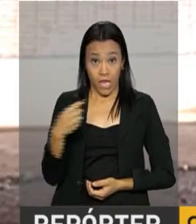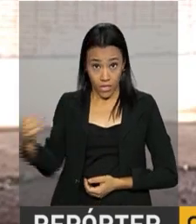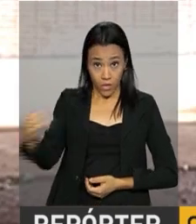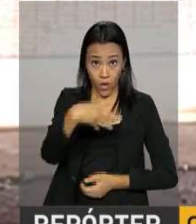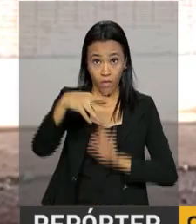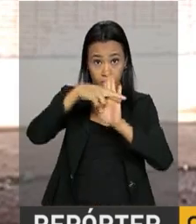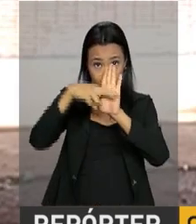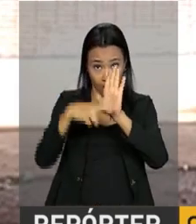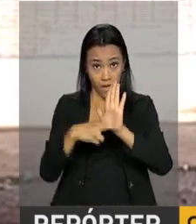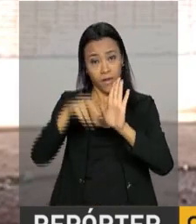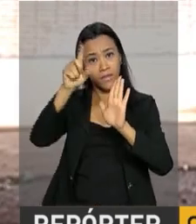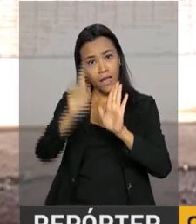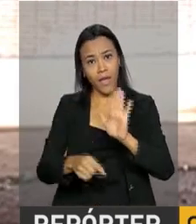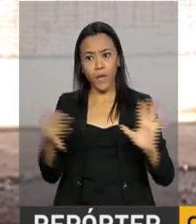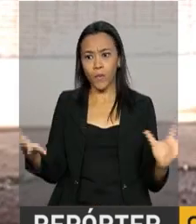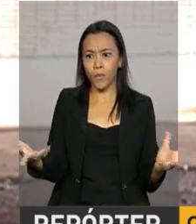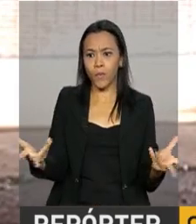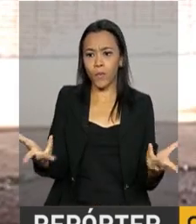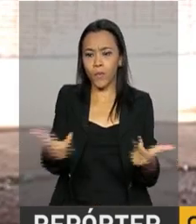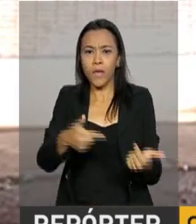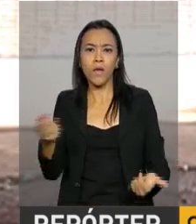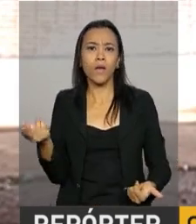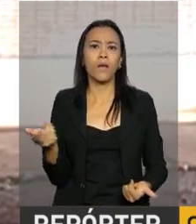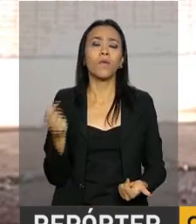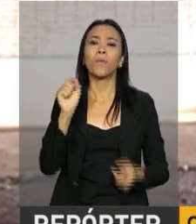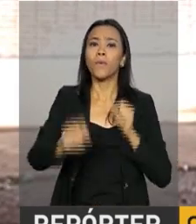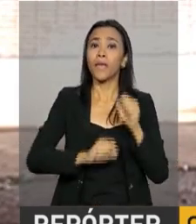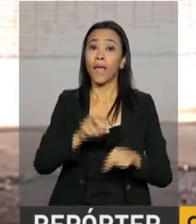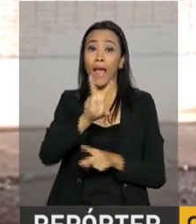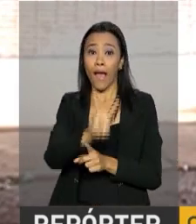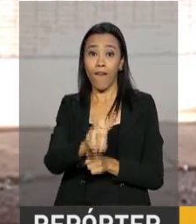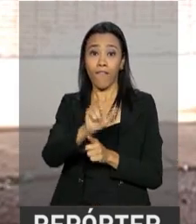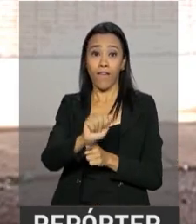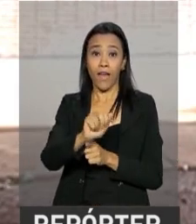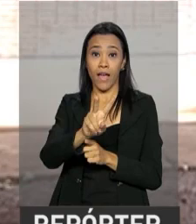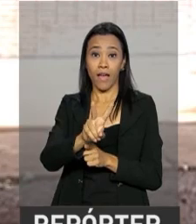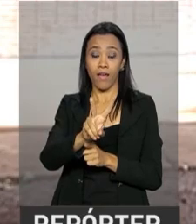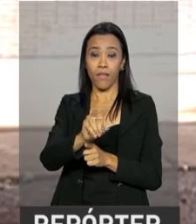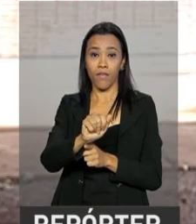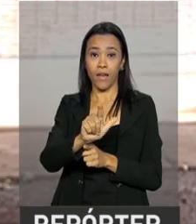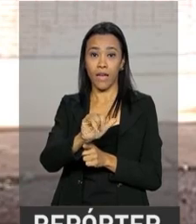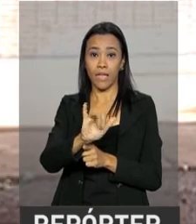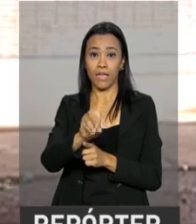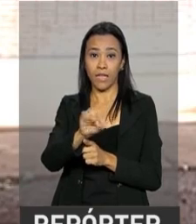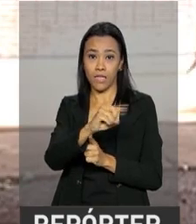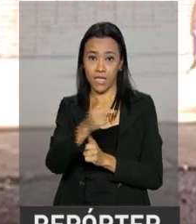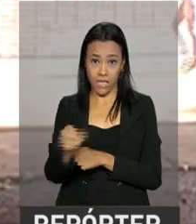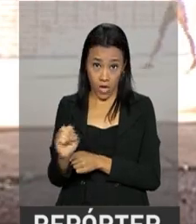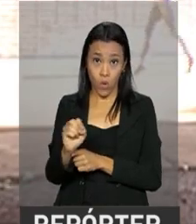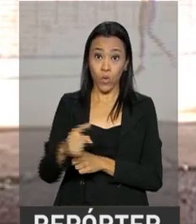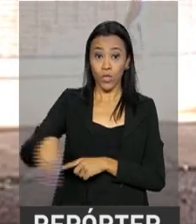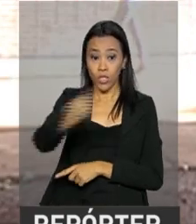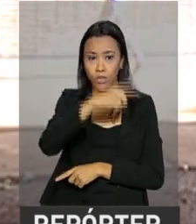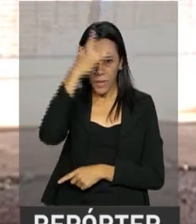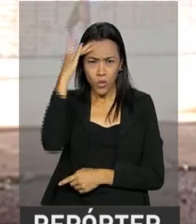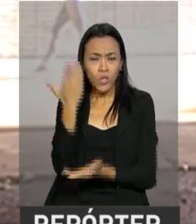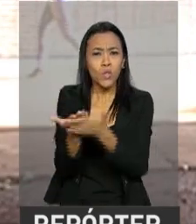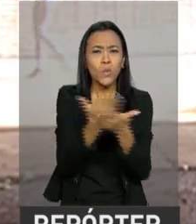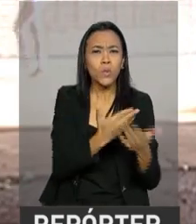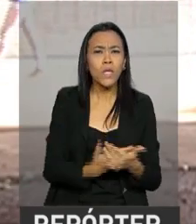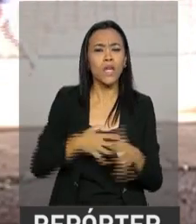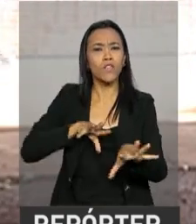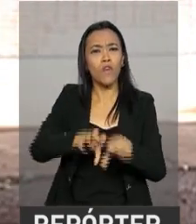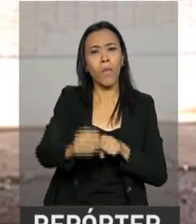novas regras é tornar mais ágil e eficiente a validação dos diplomas dos Estudantes brasileiros que concluíram